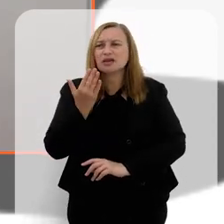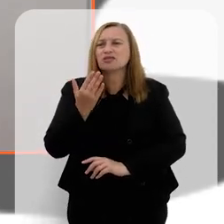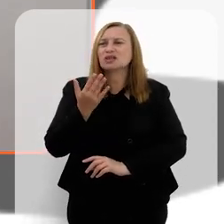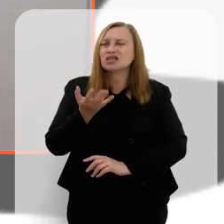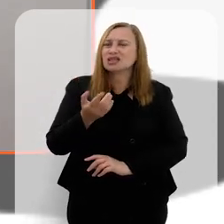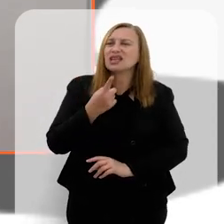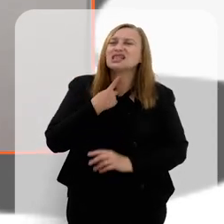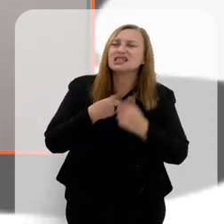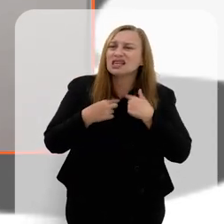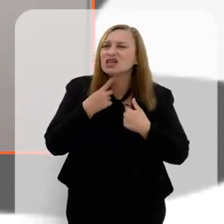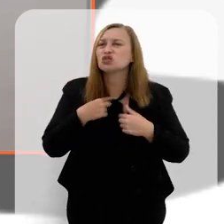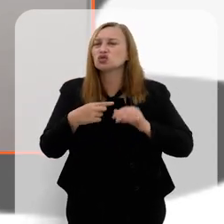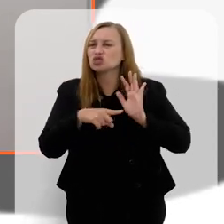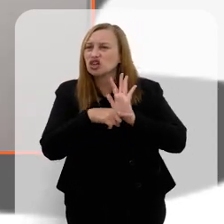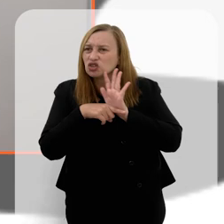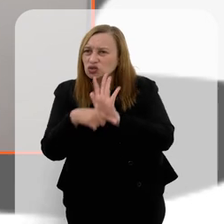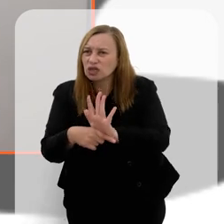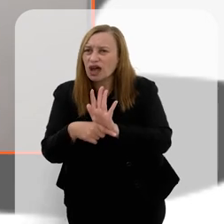assim, de